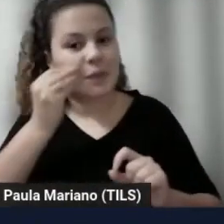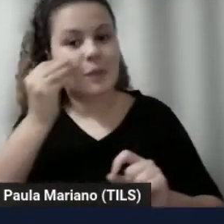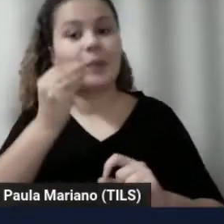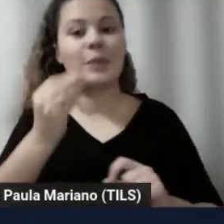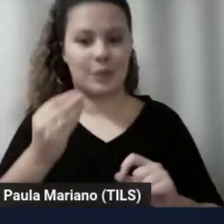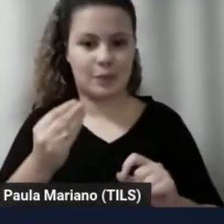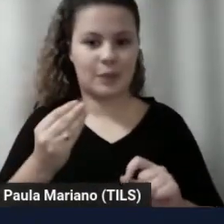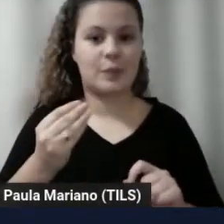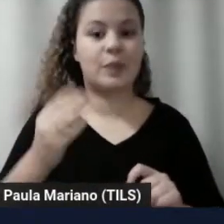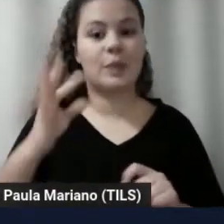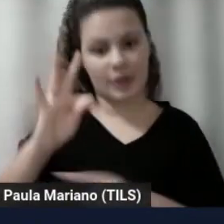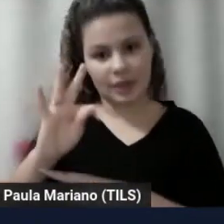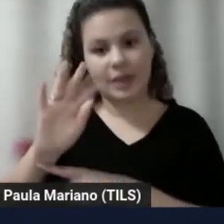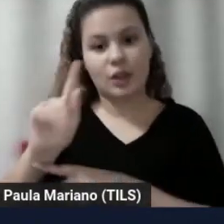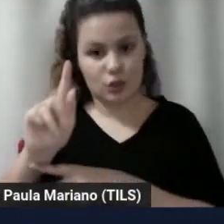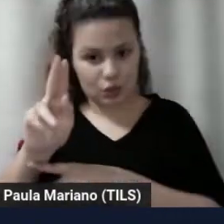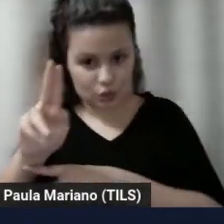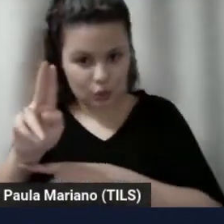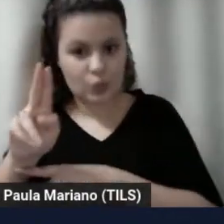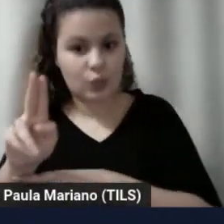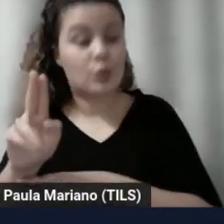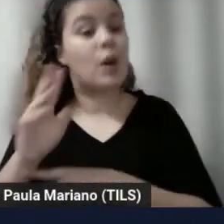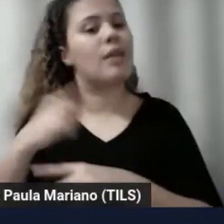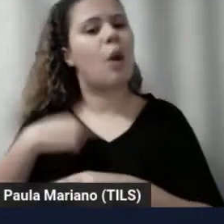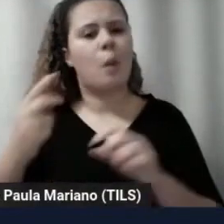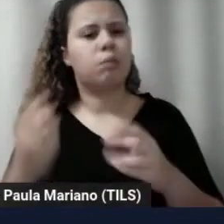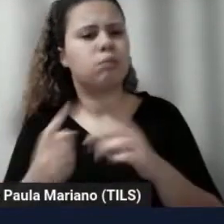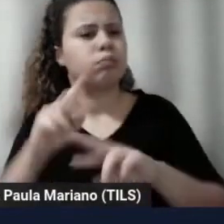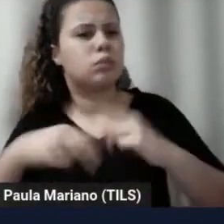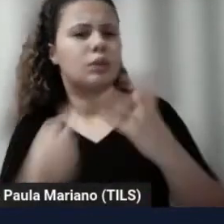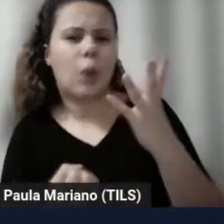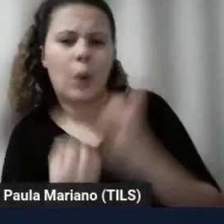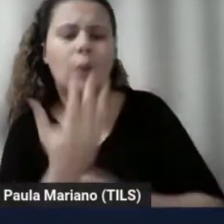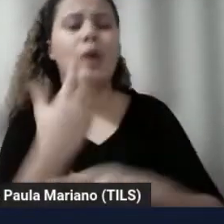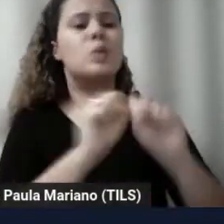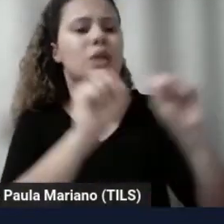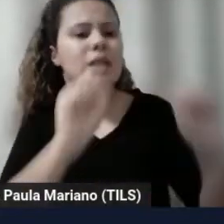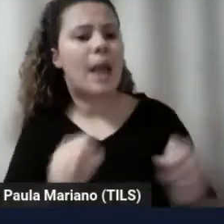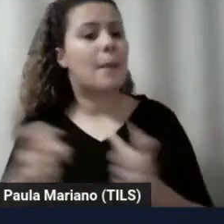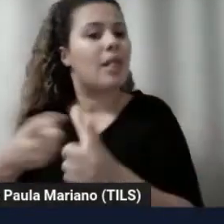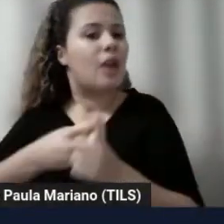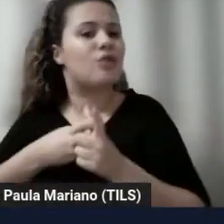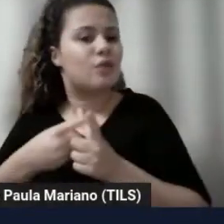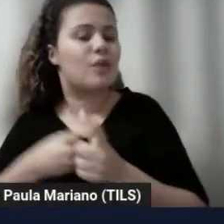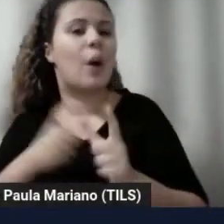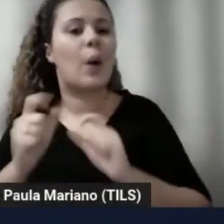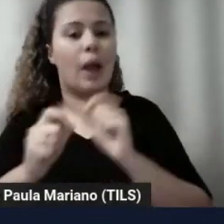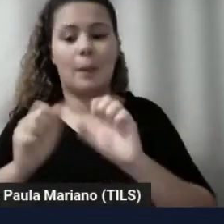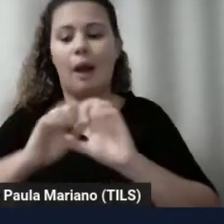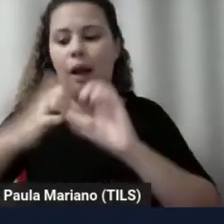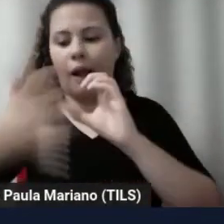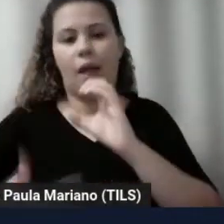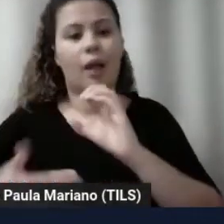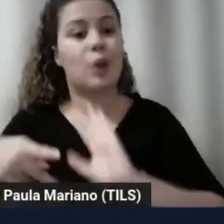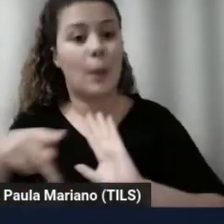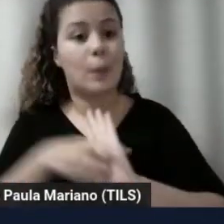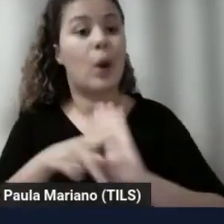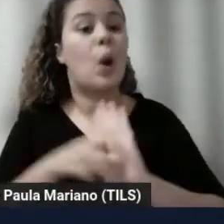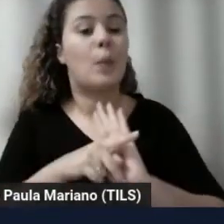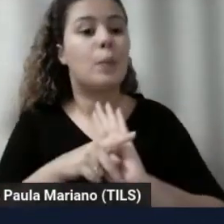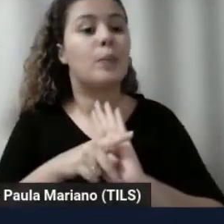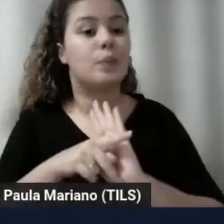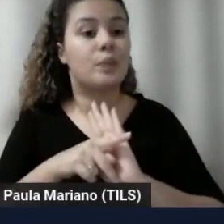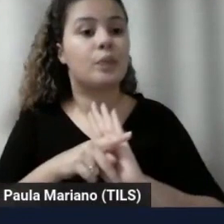eu criei esse termo, sistema da dívida, para caracterizar esse esquema que funciona aqui